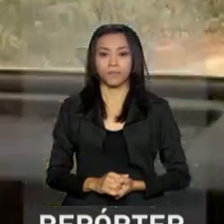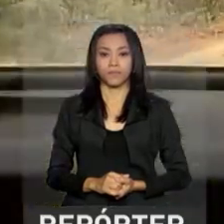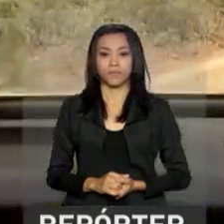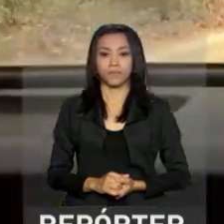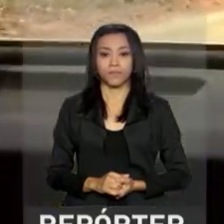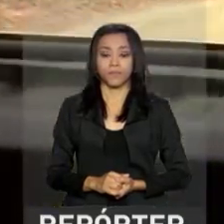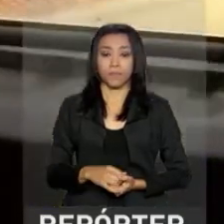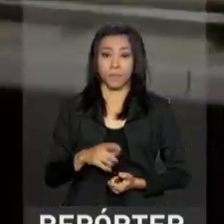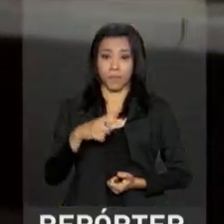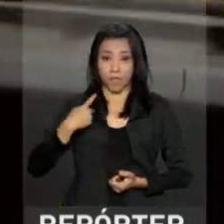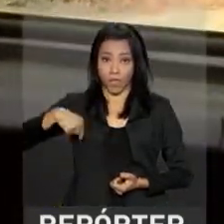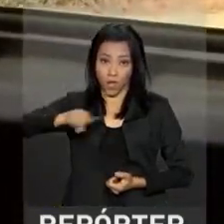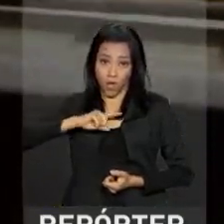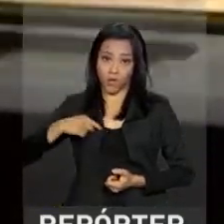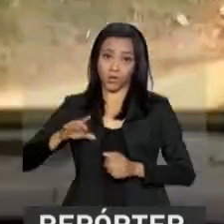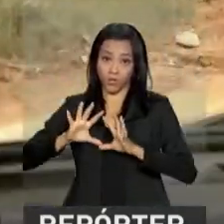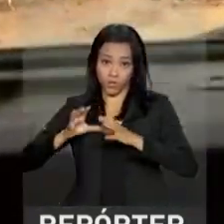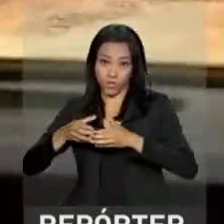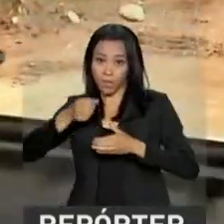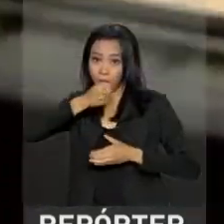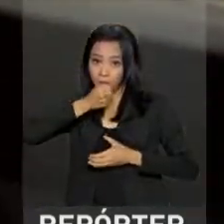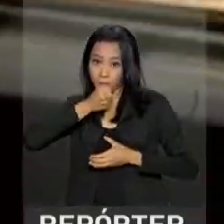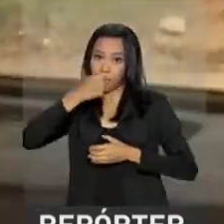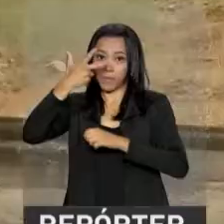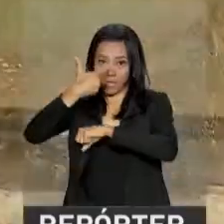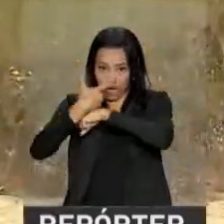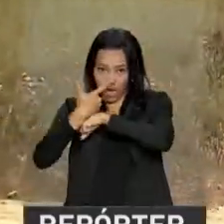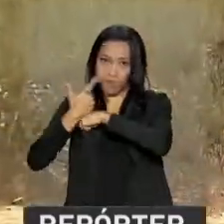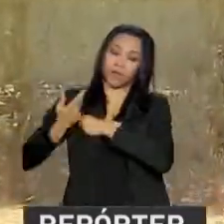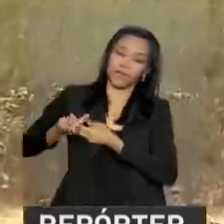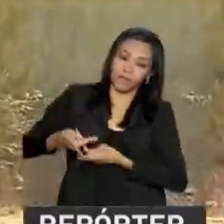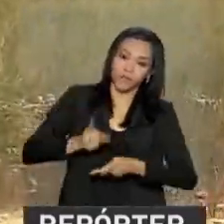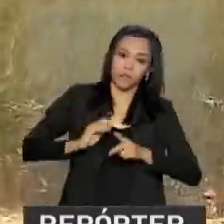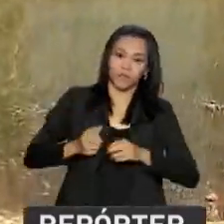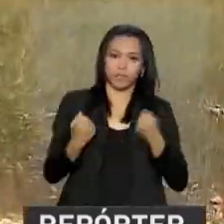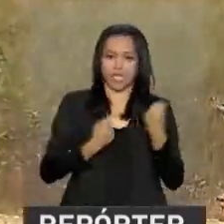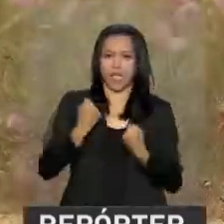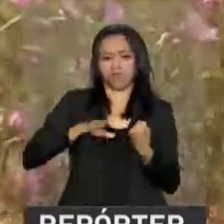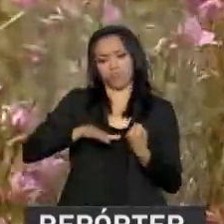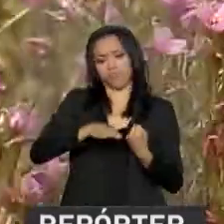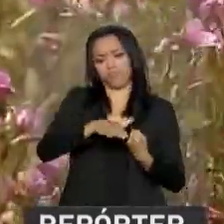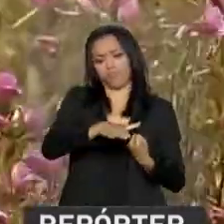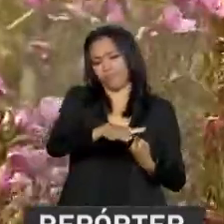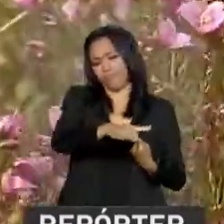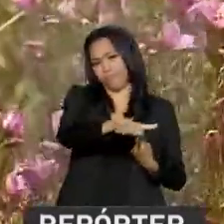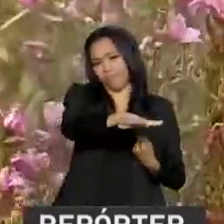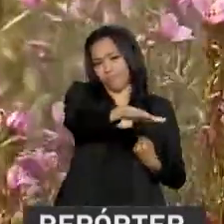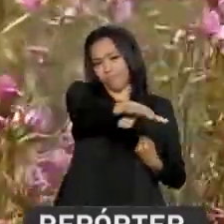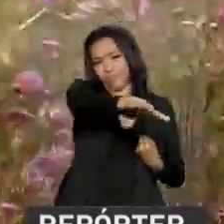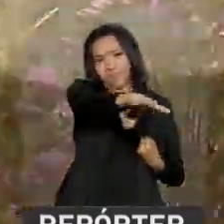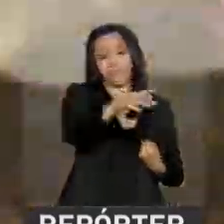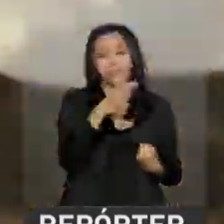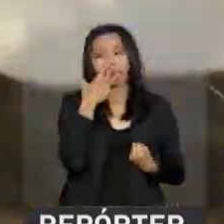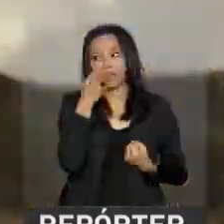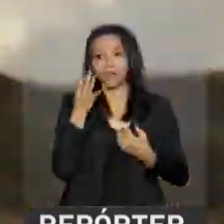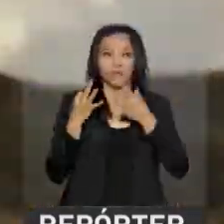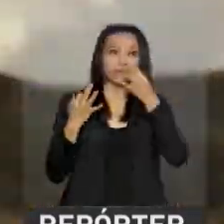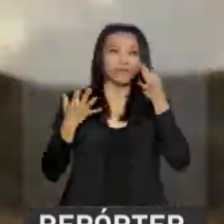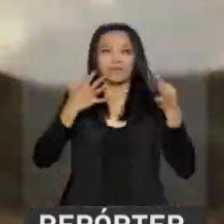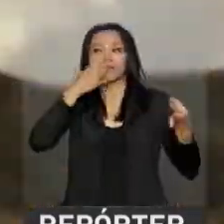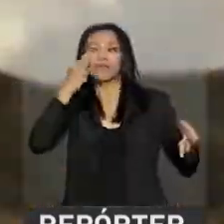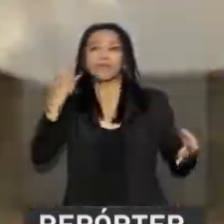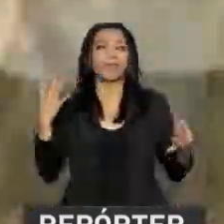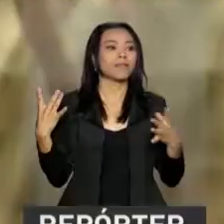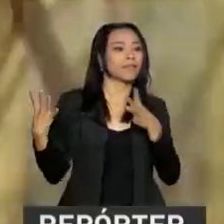nossa equipe encarou os 12 quilômetros de estrada de terra para conhecer o parque é preciso ter um olhar atento para não perder